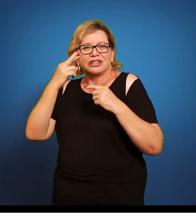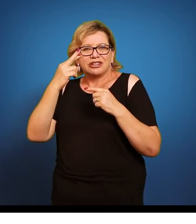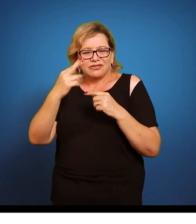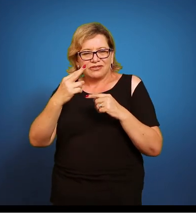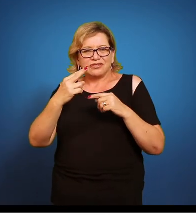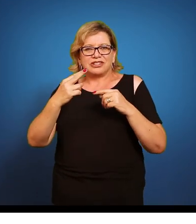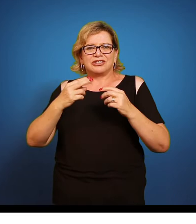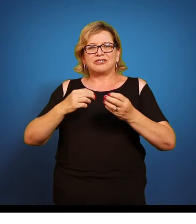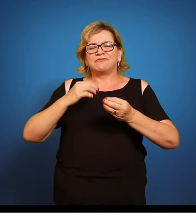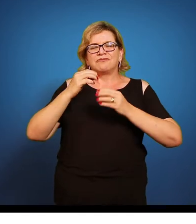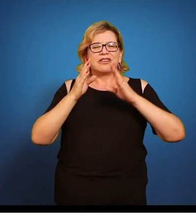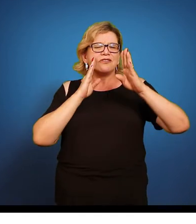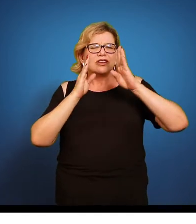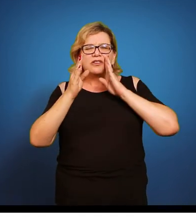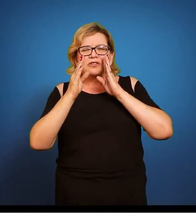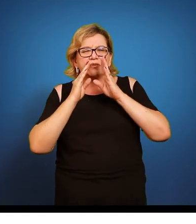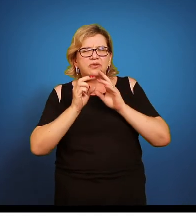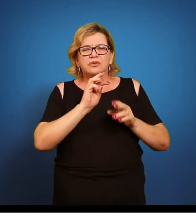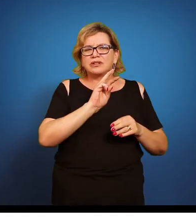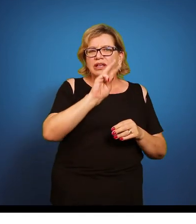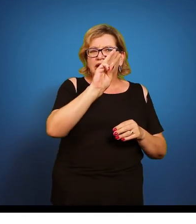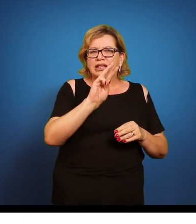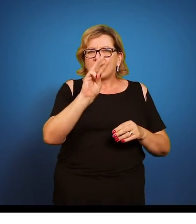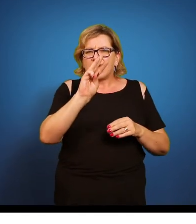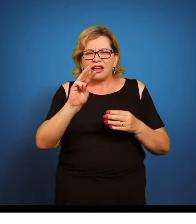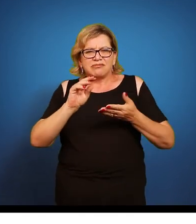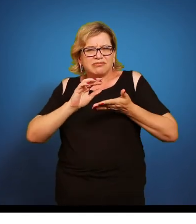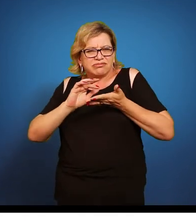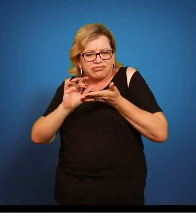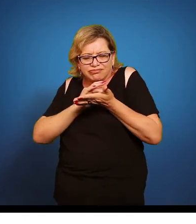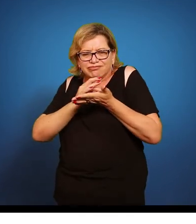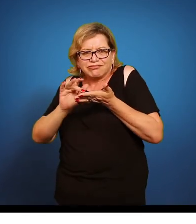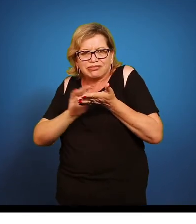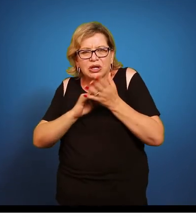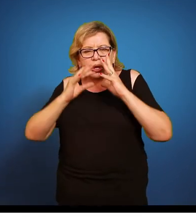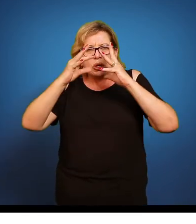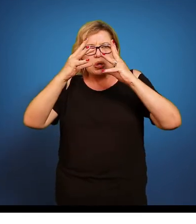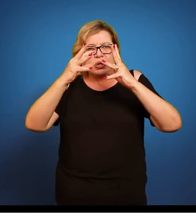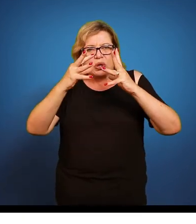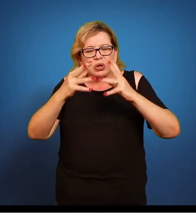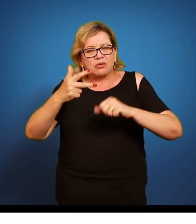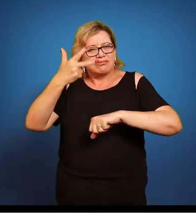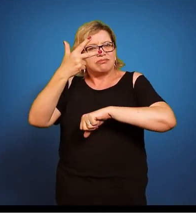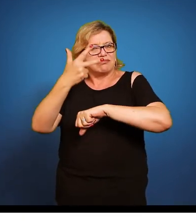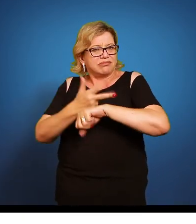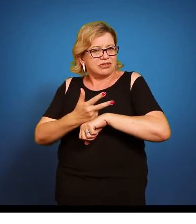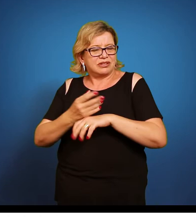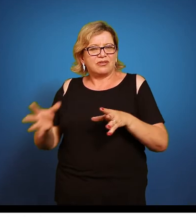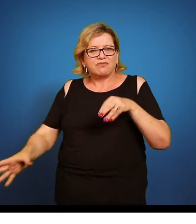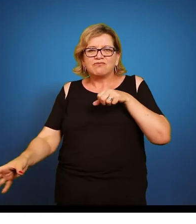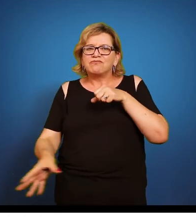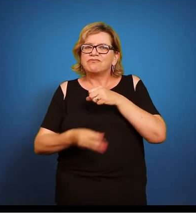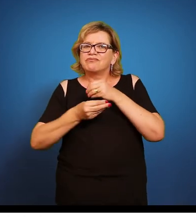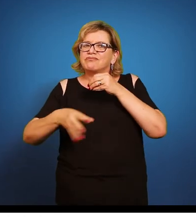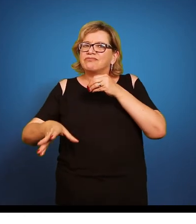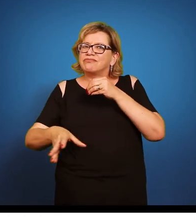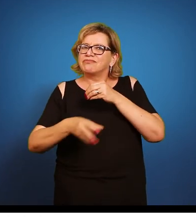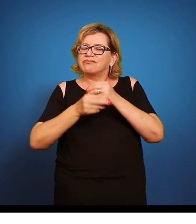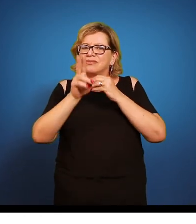sociais pelo nosso site pelos dispositivos móveis esses episódios que tanto vai agregar à nossa instituição